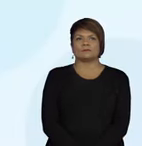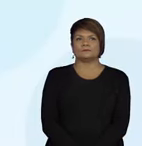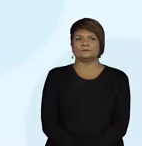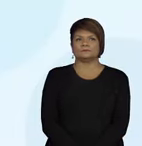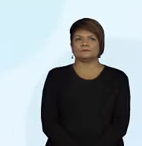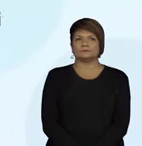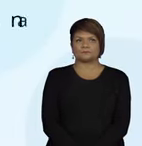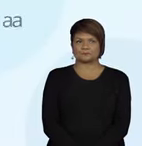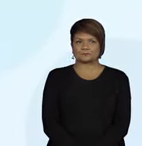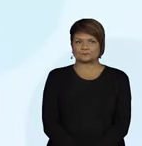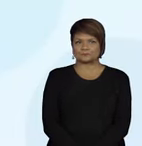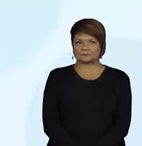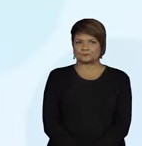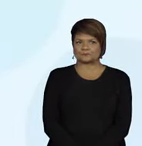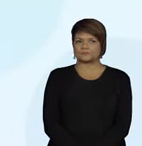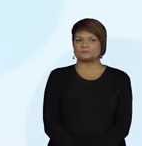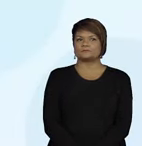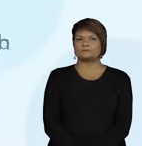Olha só.